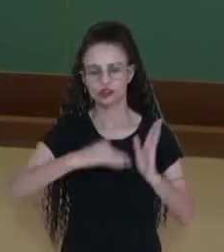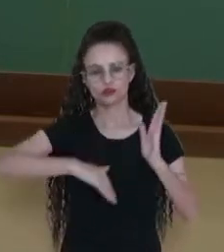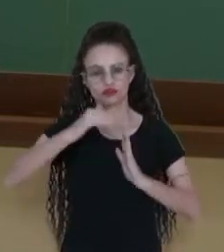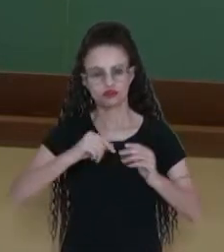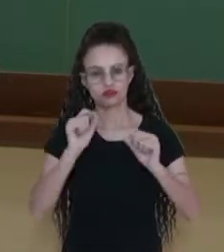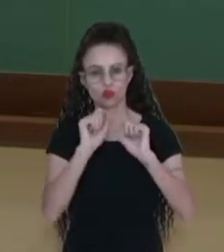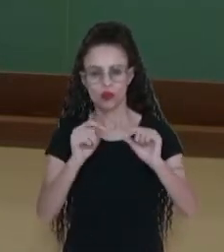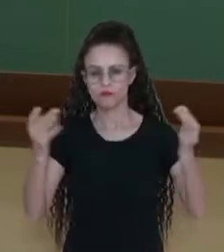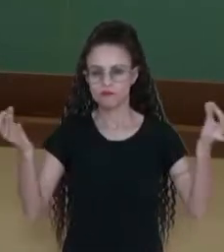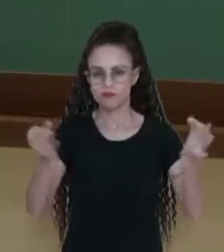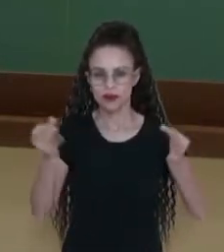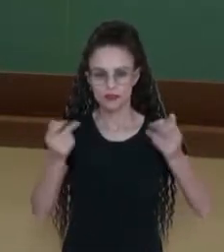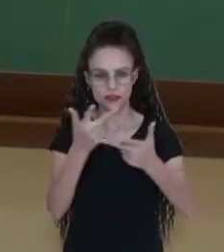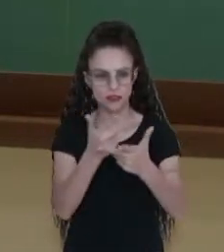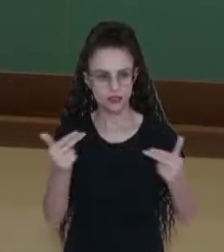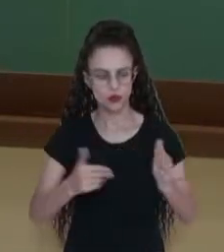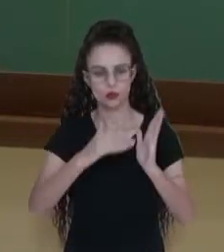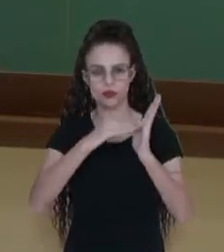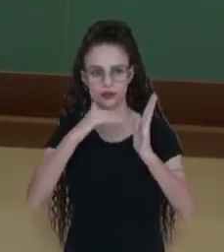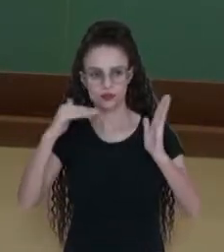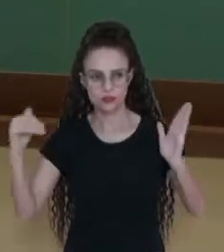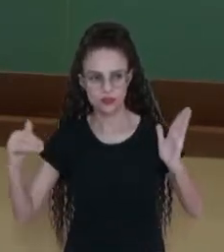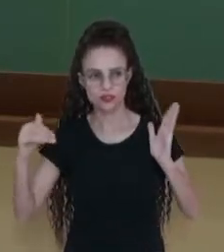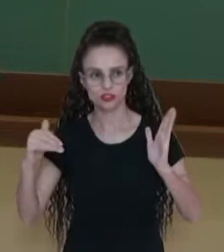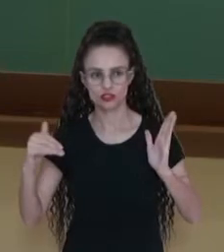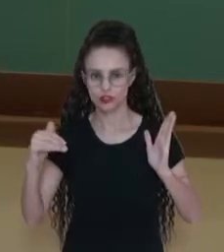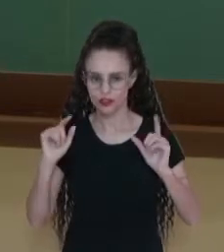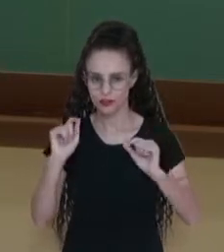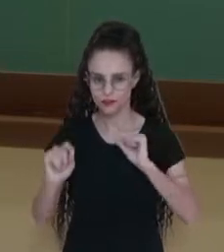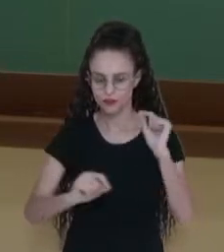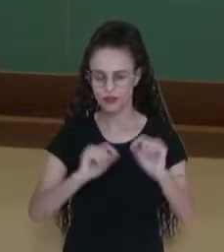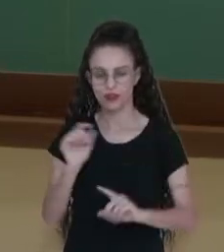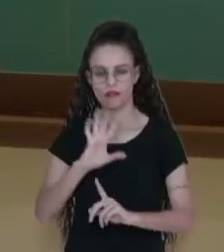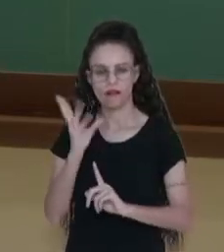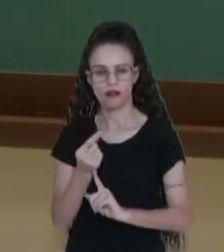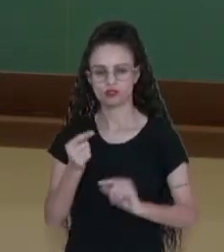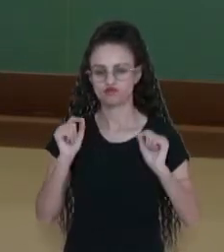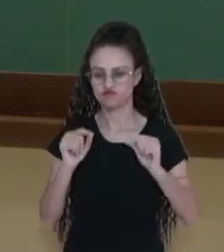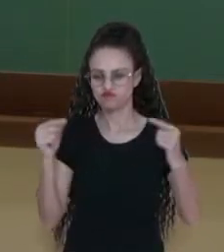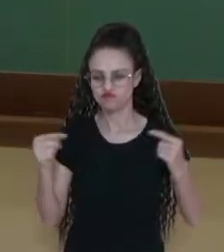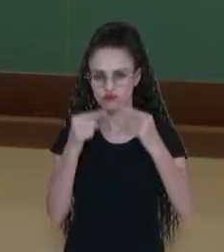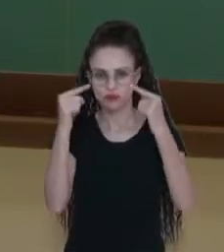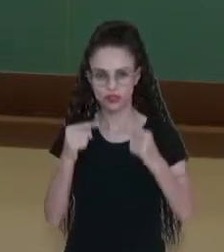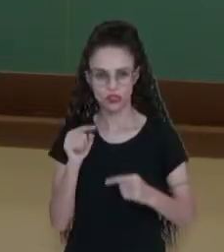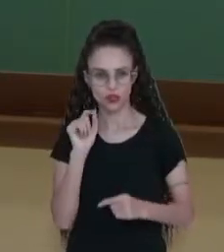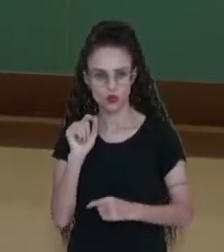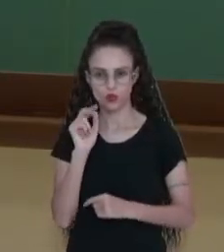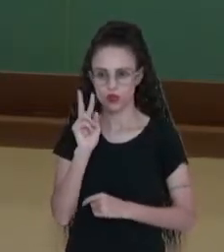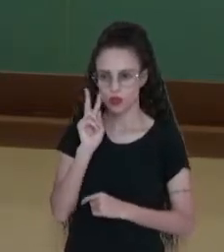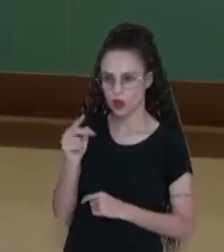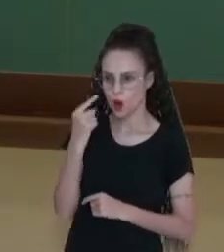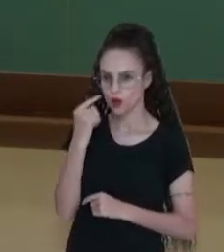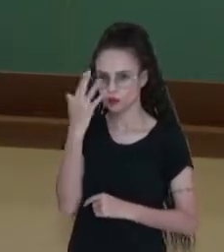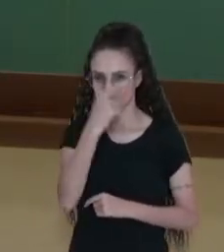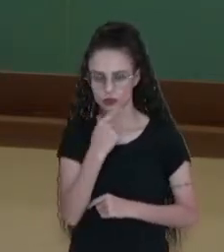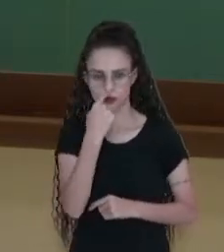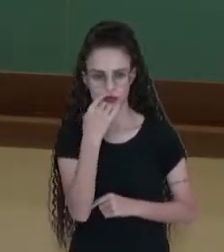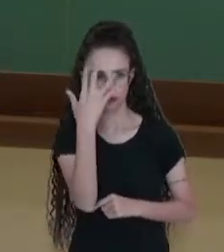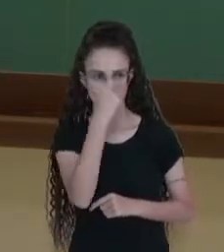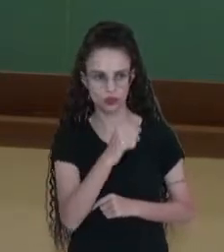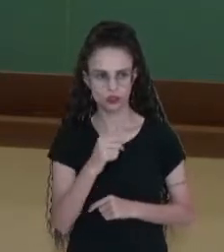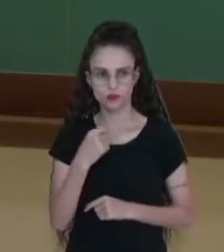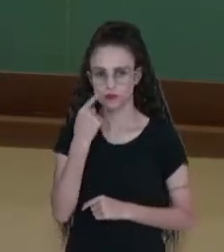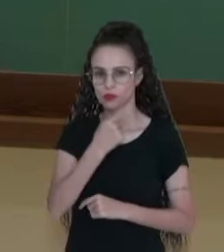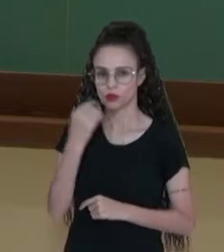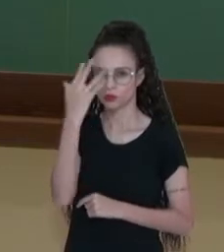da perfeição, essa questão da estética, uma arte idealizada. O que é arte idealizada? Finja que eu vejo um olho muito bonito, um nariz muito bonito, uma